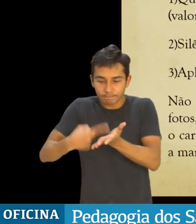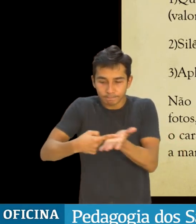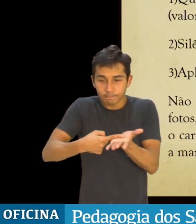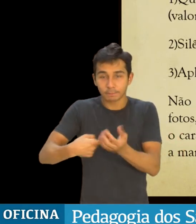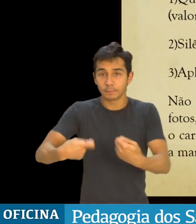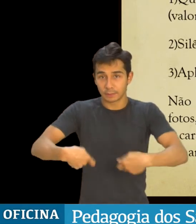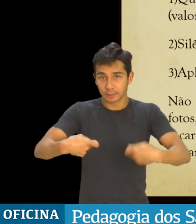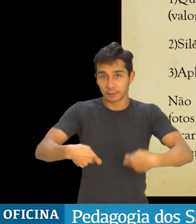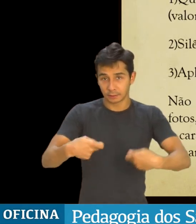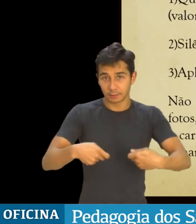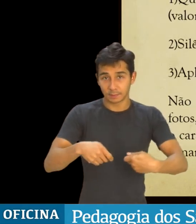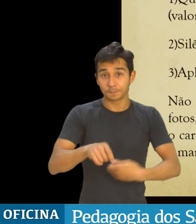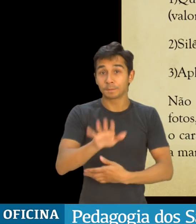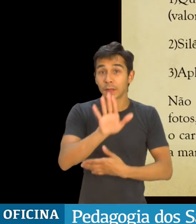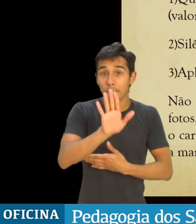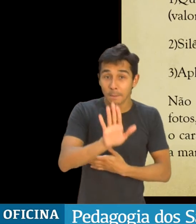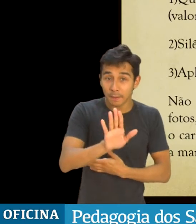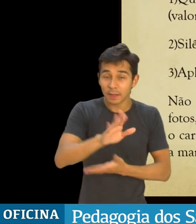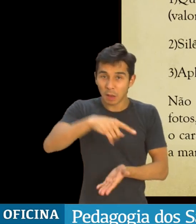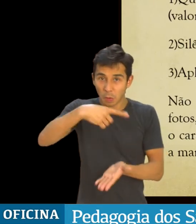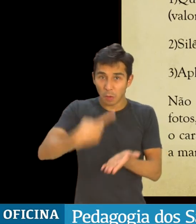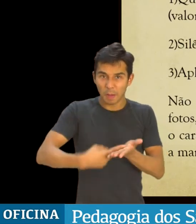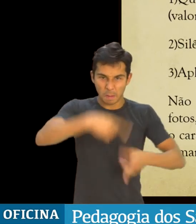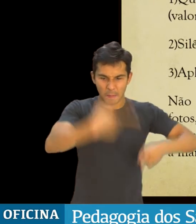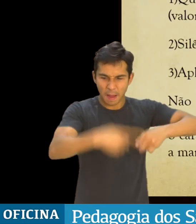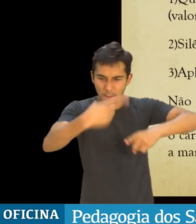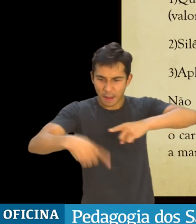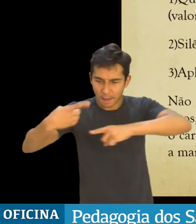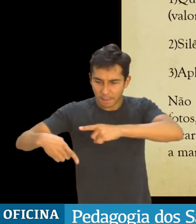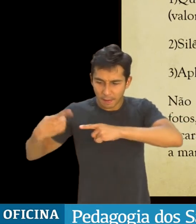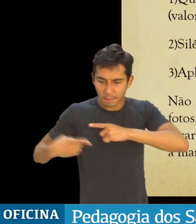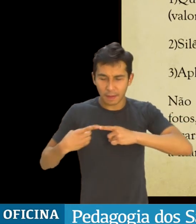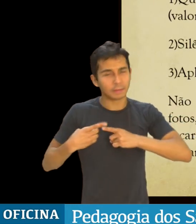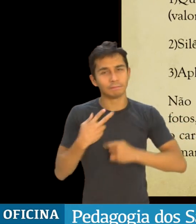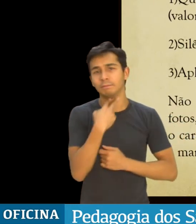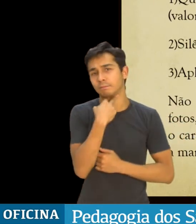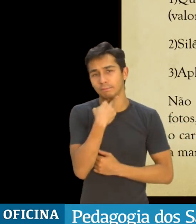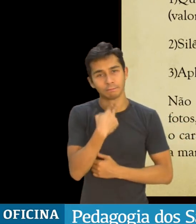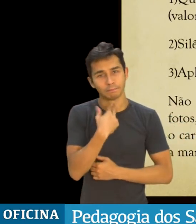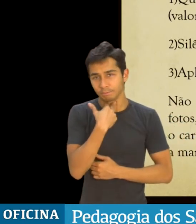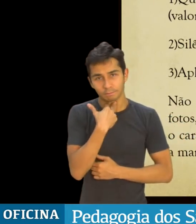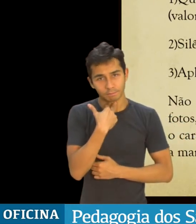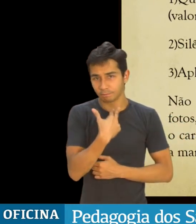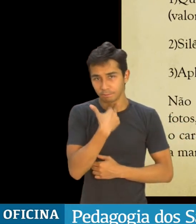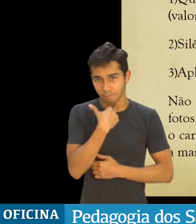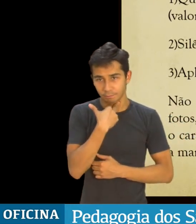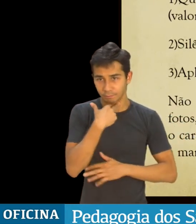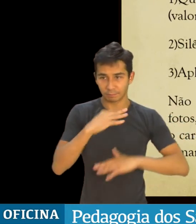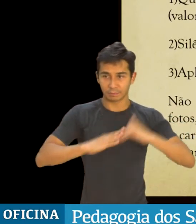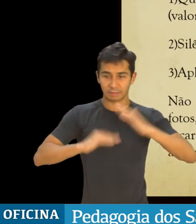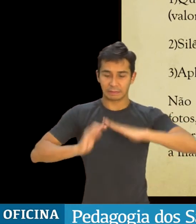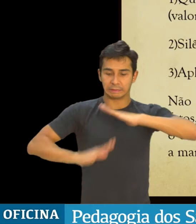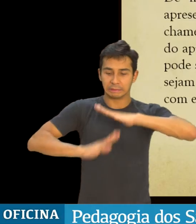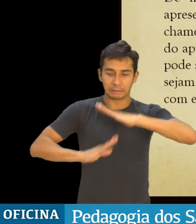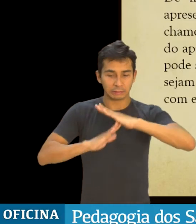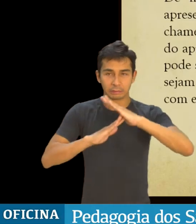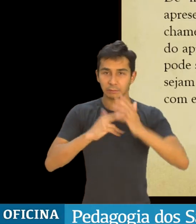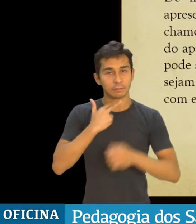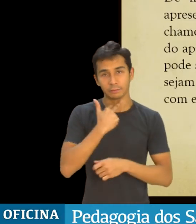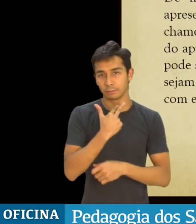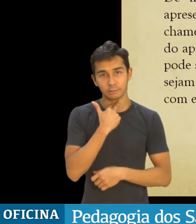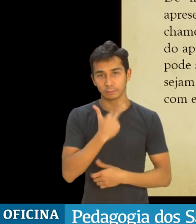Mas esses combinados não podem engessar, né? Não podem fechar a atividade.